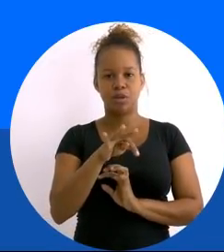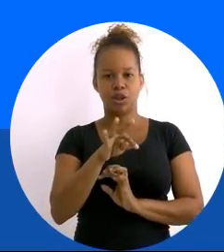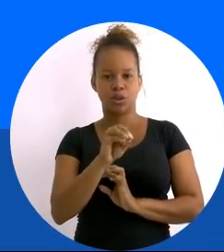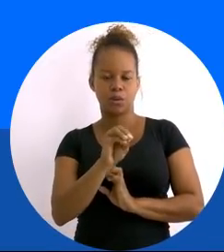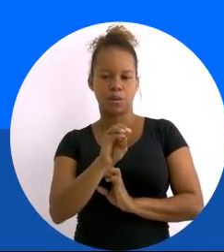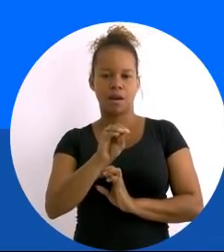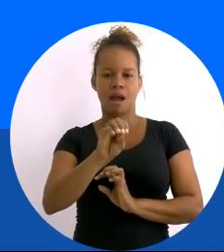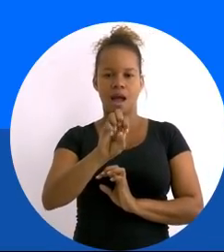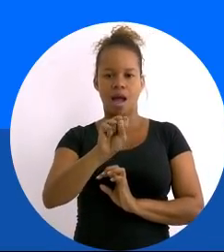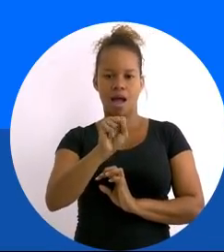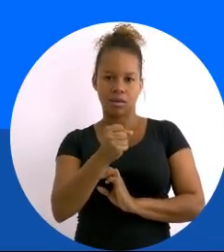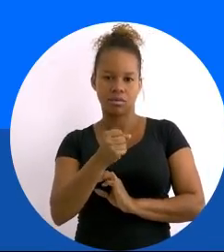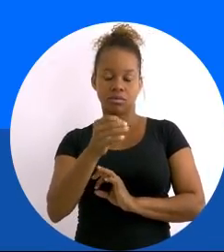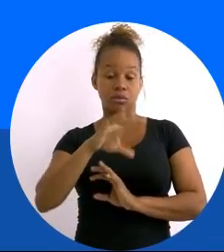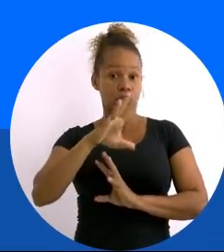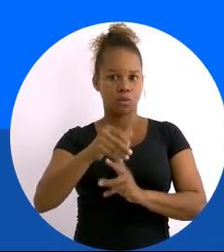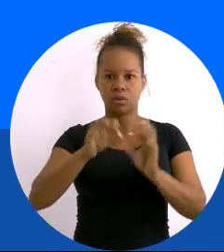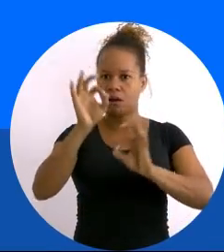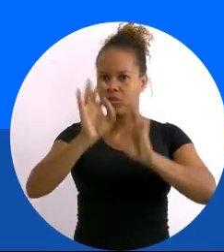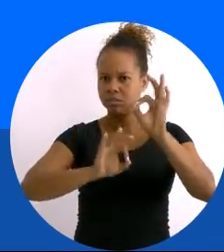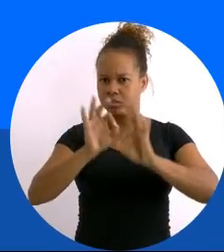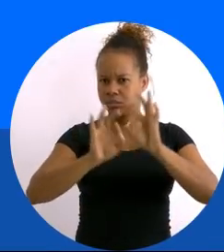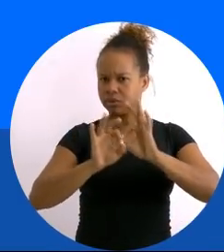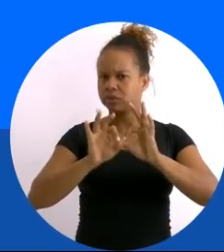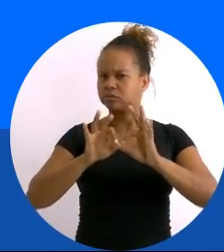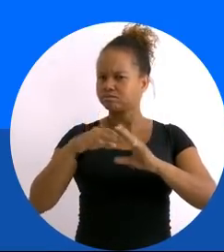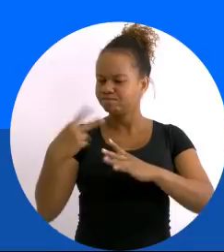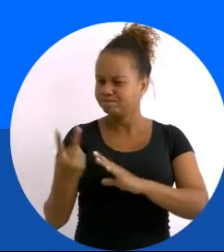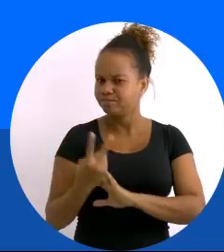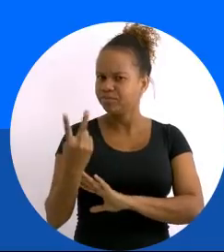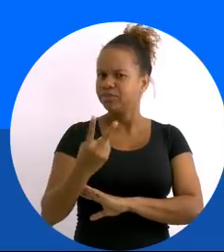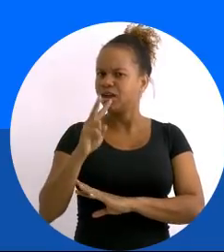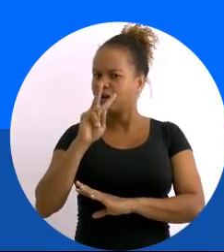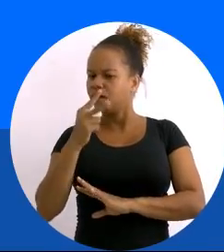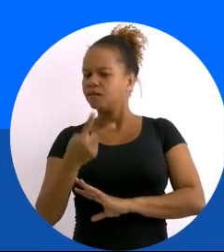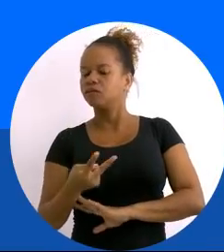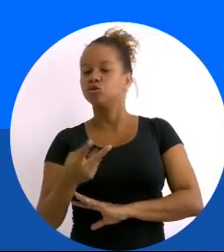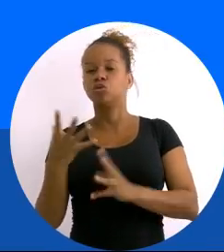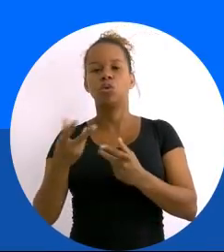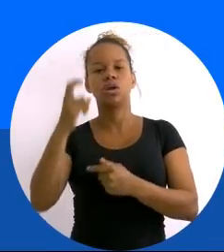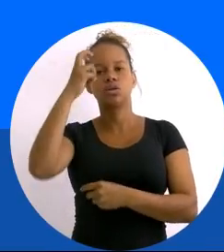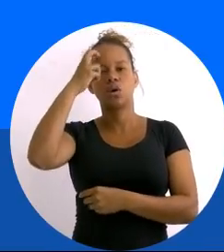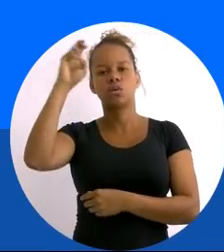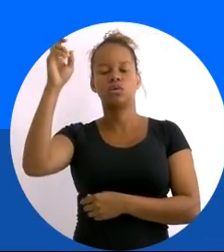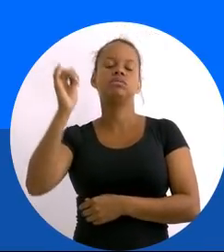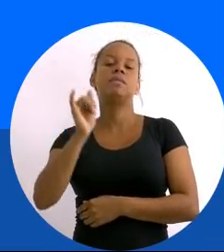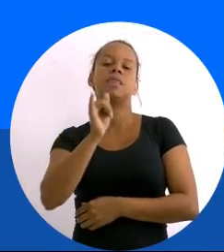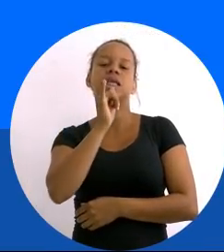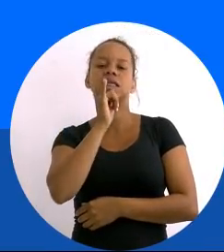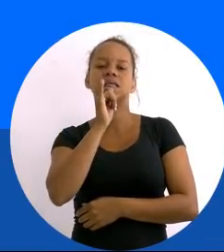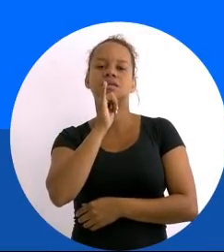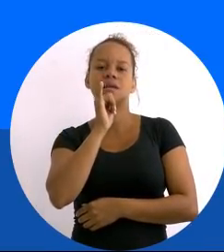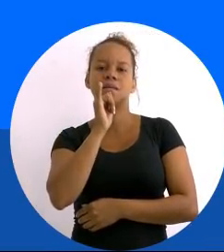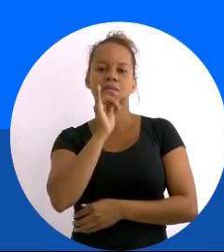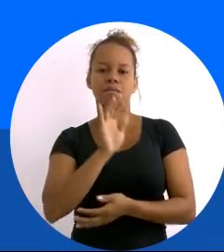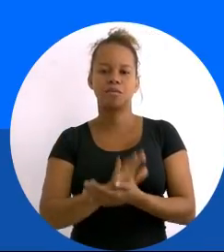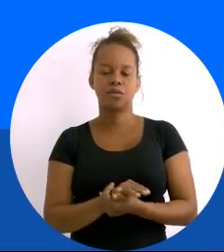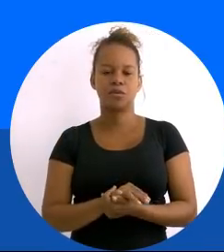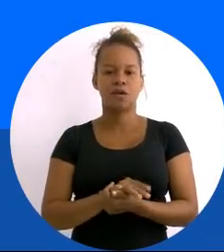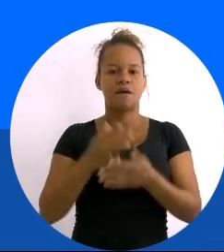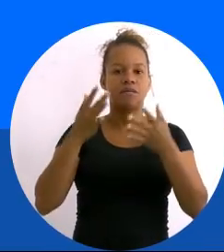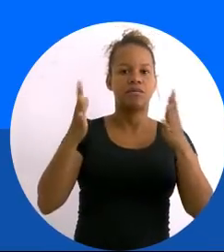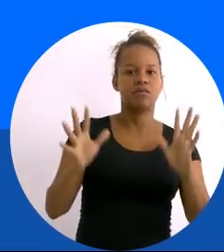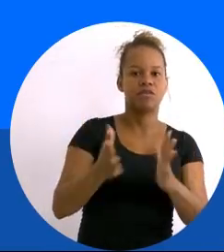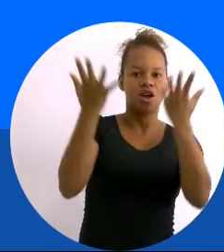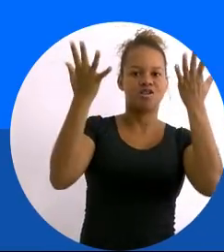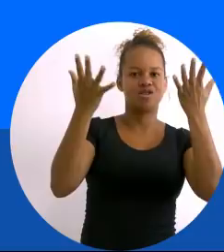Rituais. Toda organização tem rituais que revelam boa parte de sua cultura. Exemplos. Festas de fim de ano,